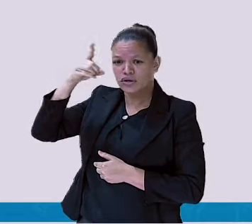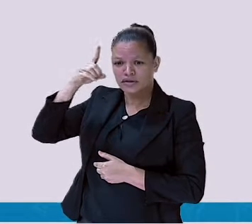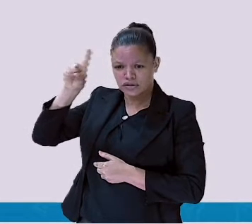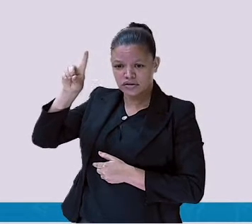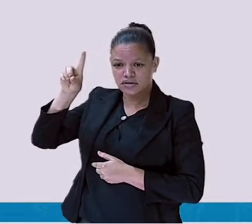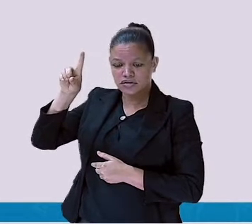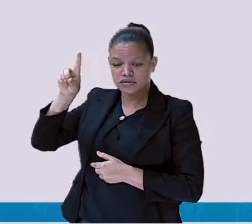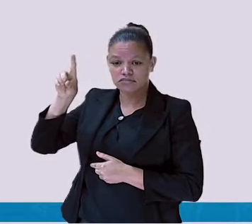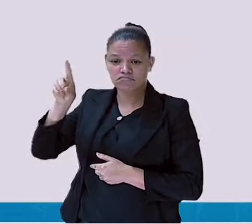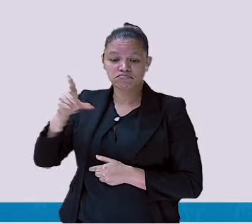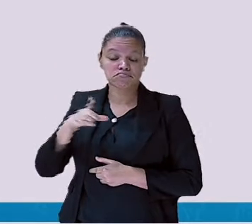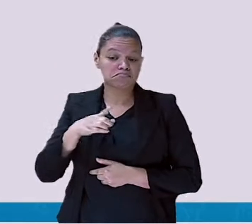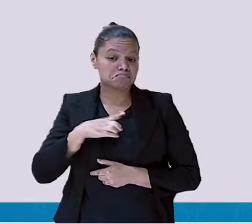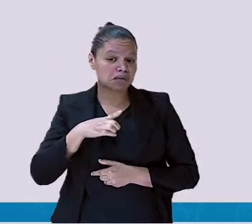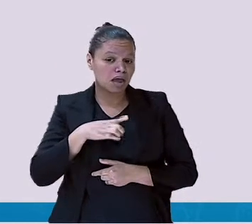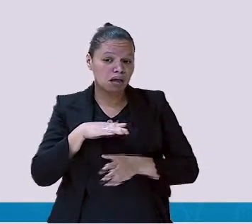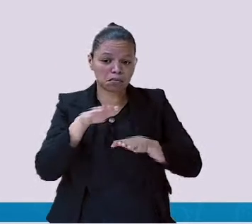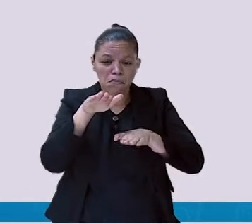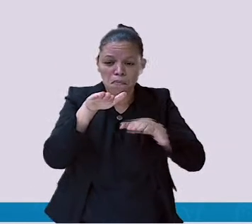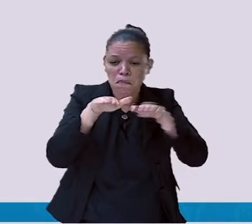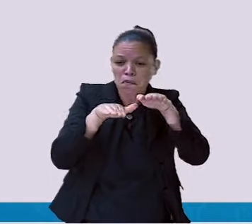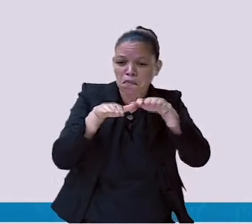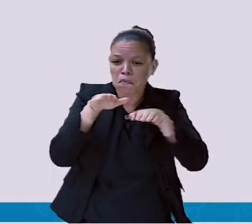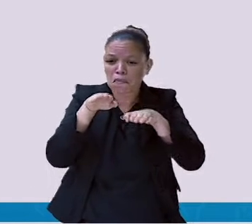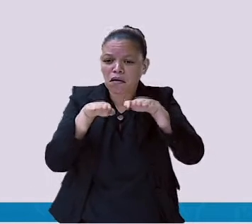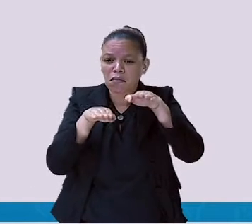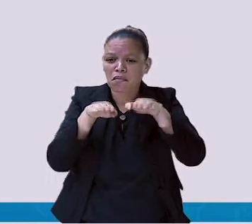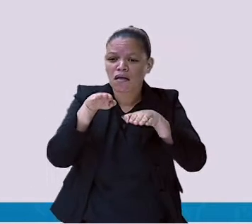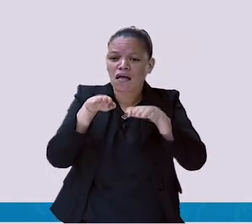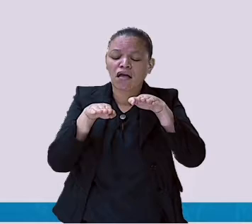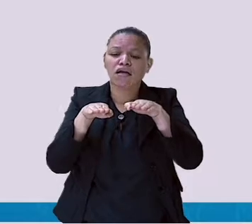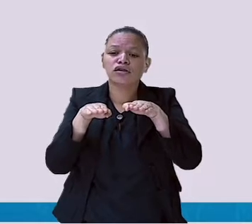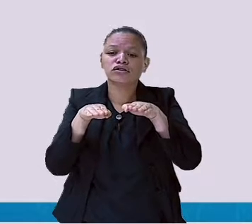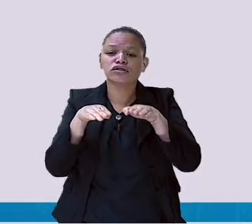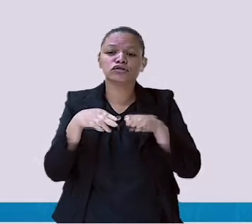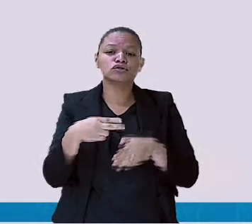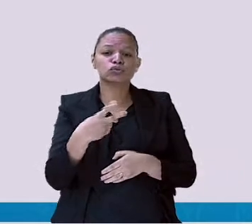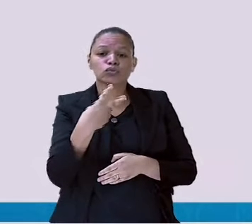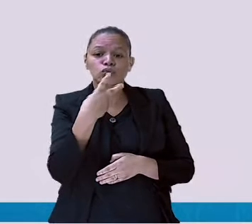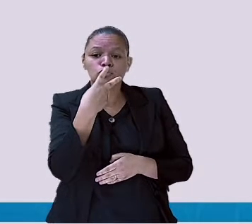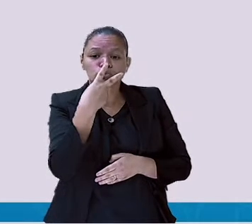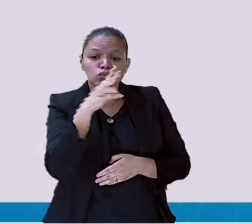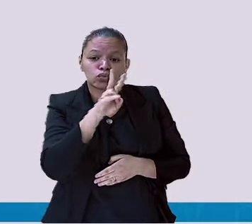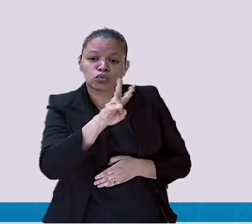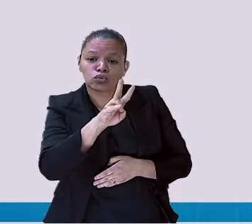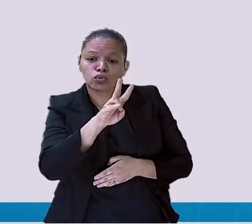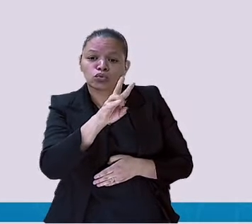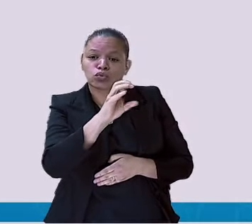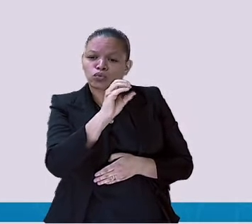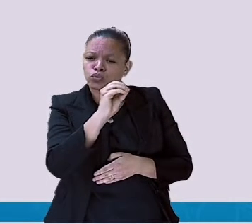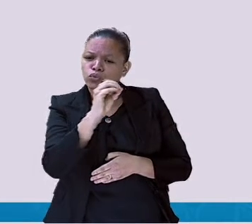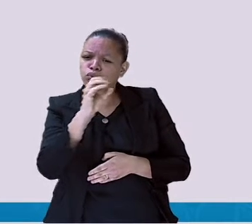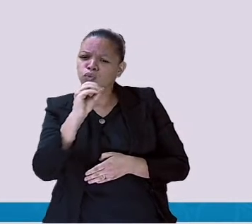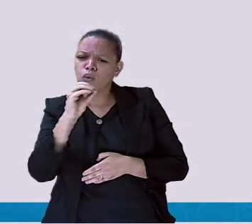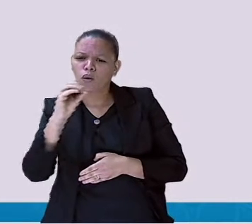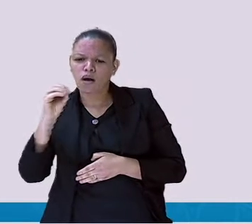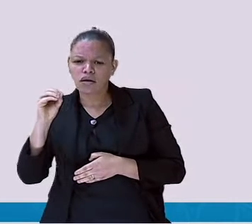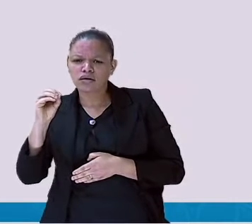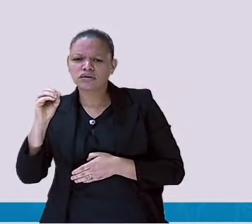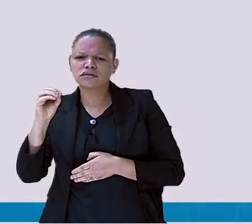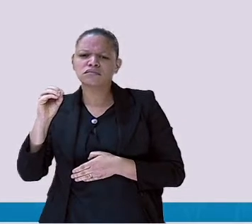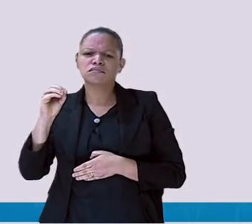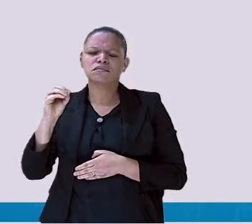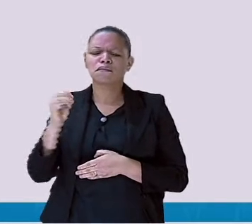2.000 calorias. Então para que você mantenha o seu peso e um corpo